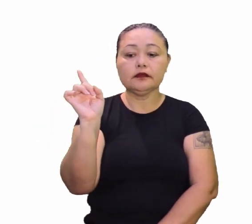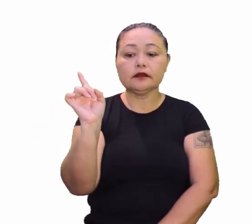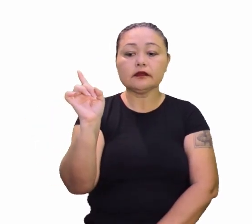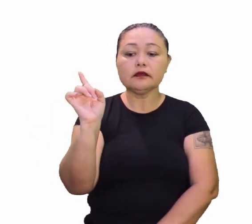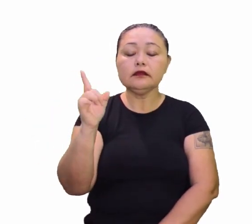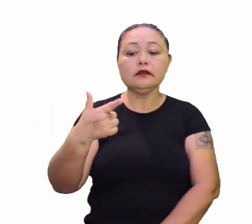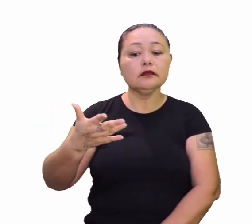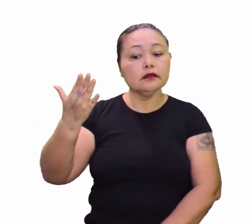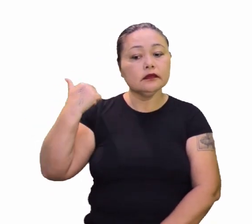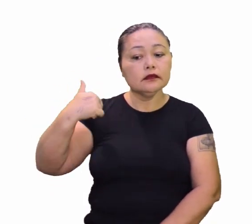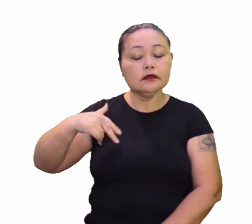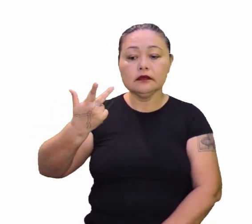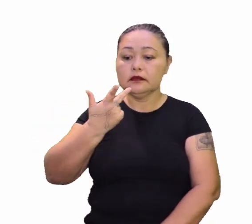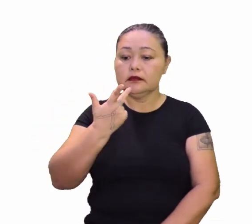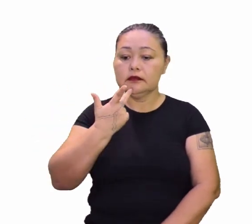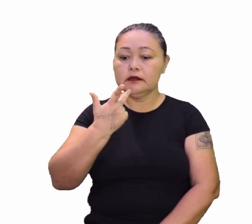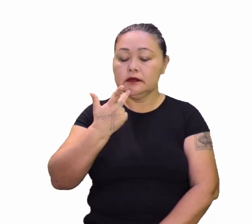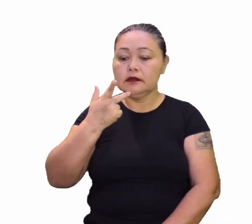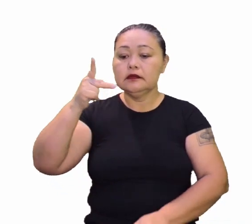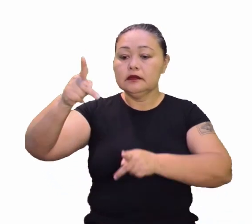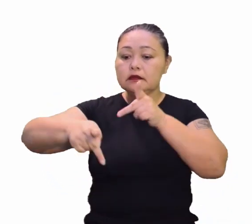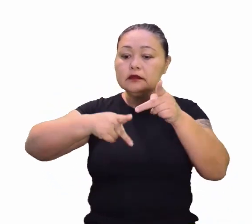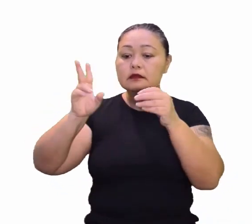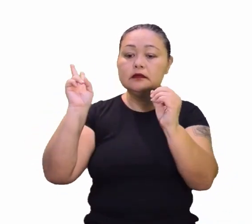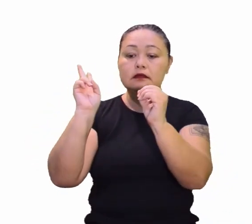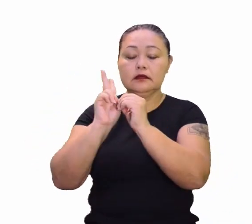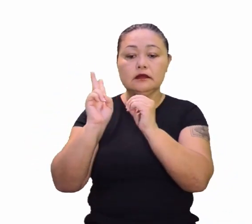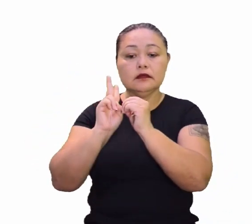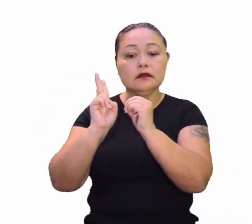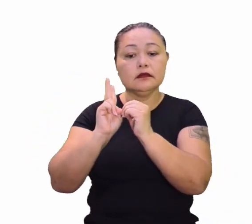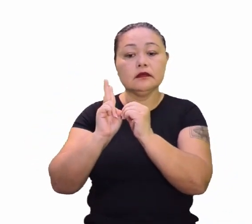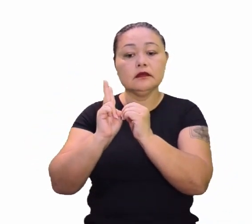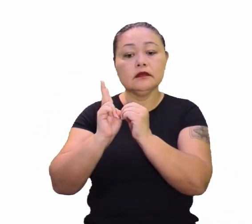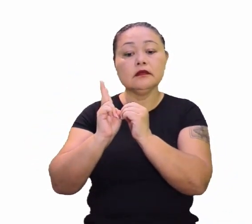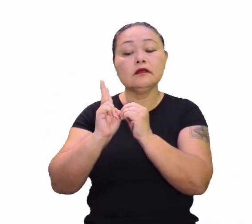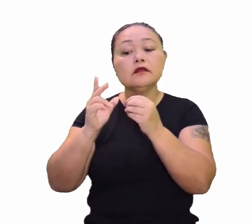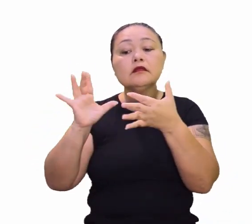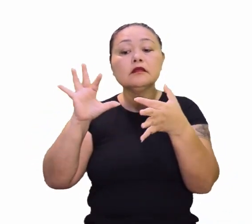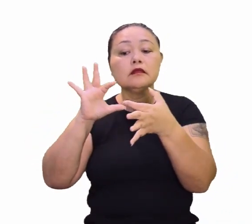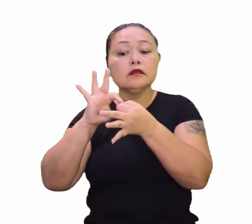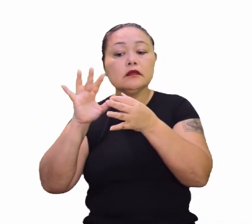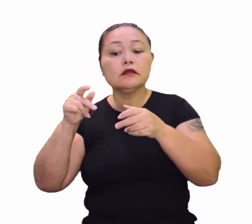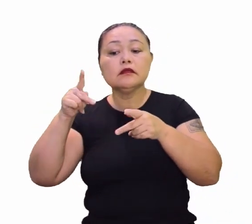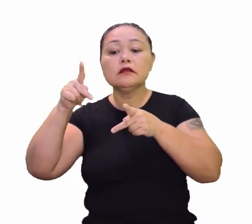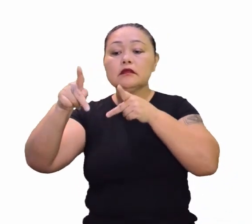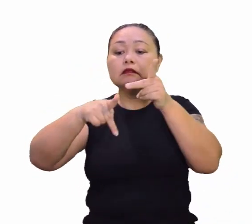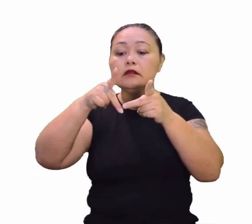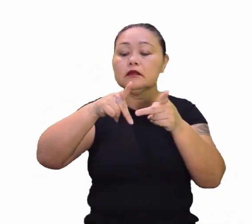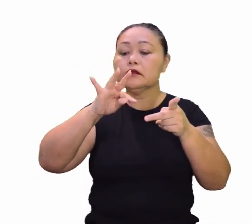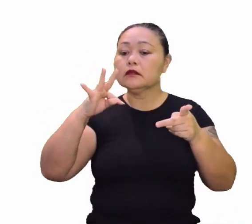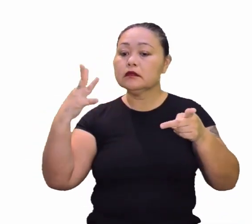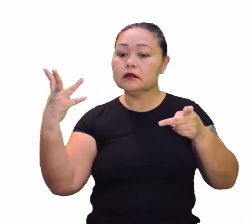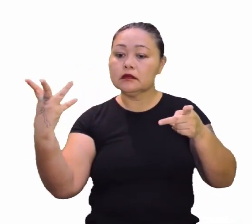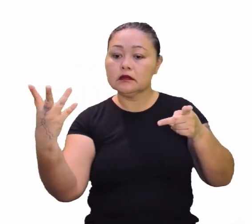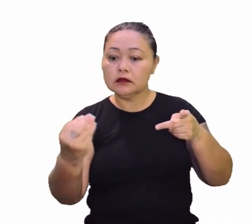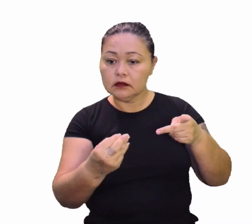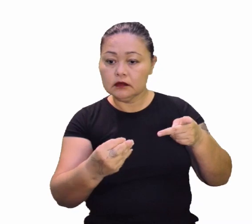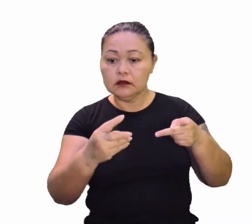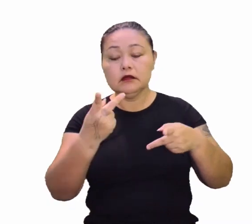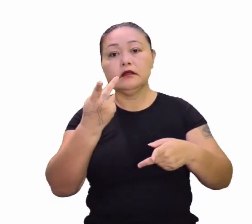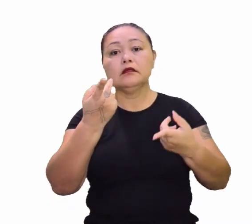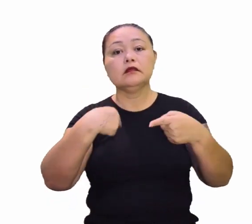que, antes de nós falarmos da população indígena, a gente tem que ver o contexto da população como um todo. Exato. E